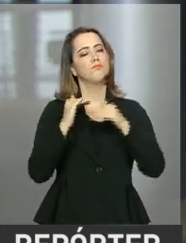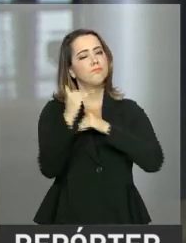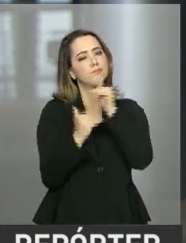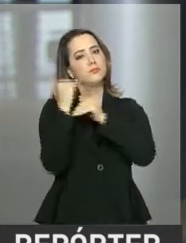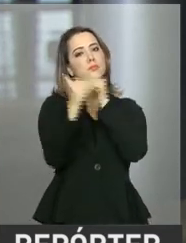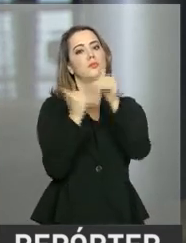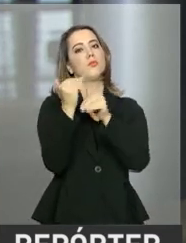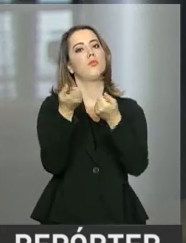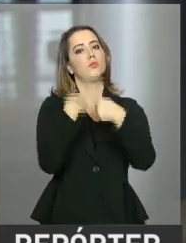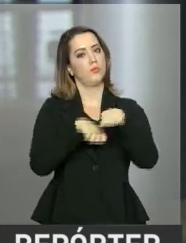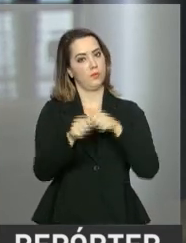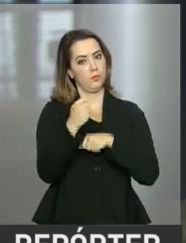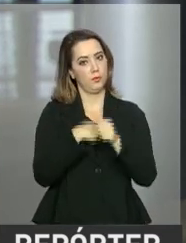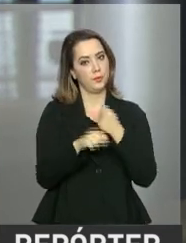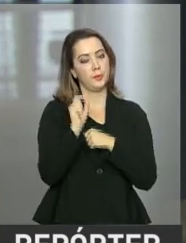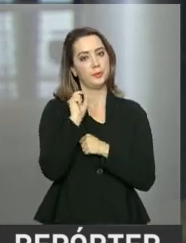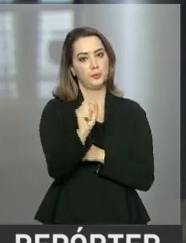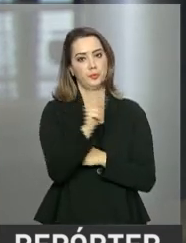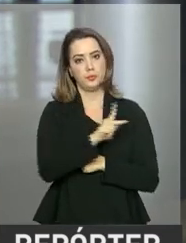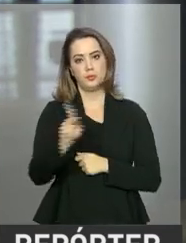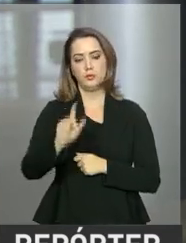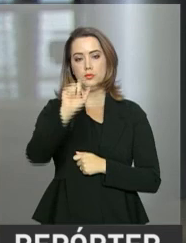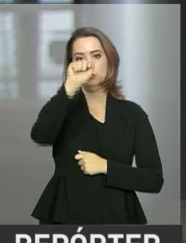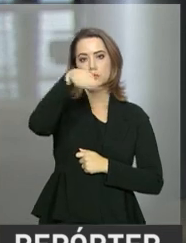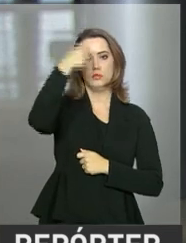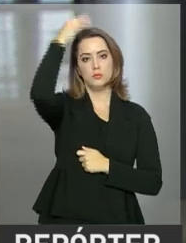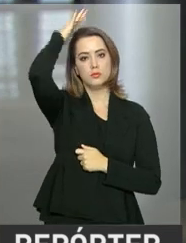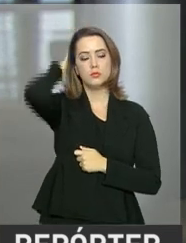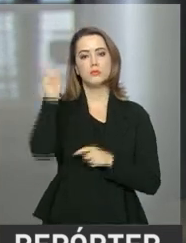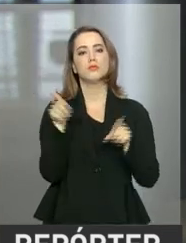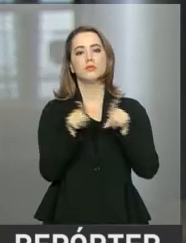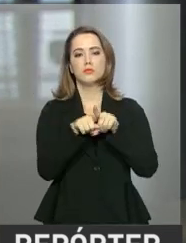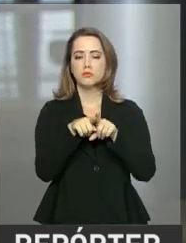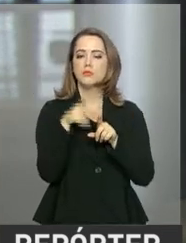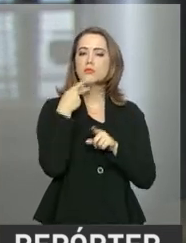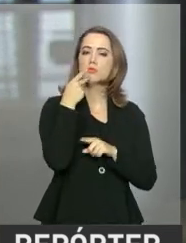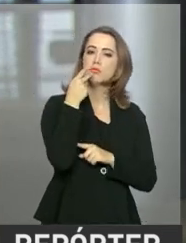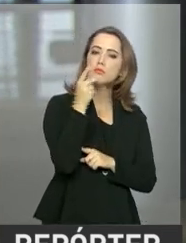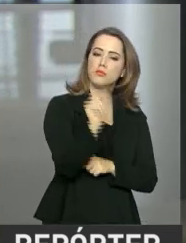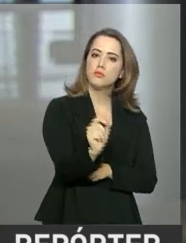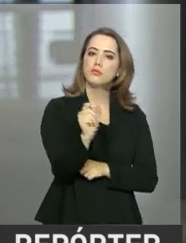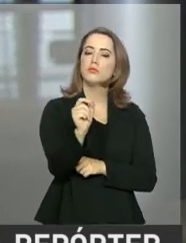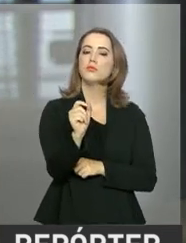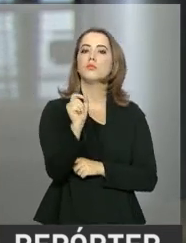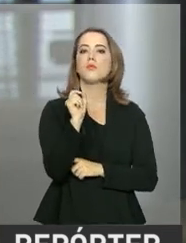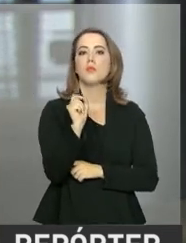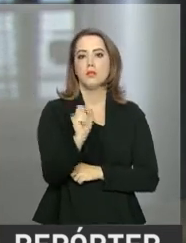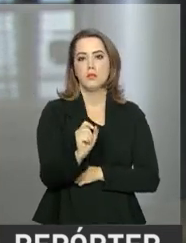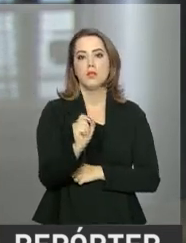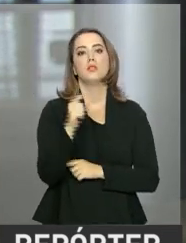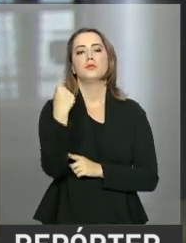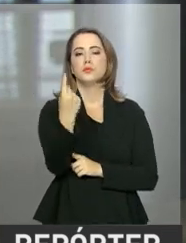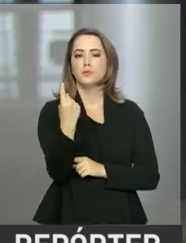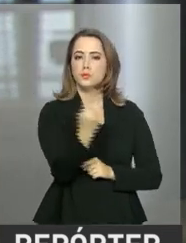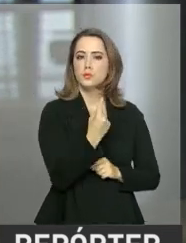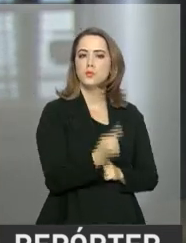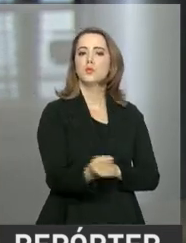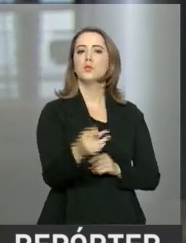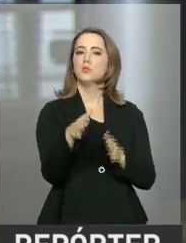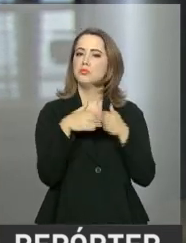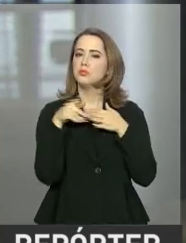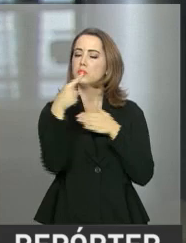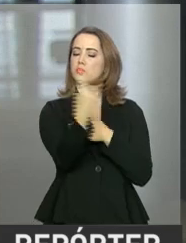crescimento econômico. O presidente em exercício, Michel Temer, também falou em seu discurso sobre algumas dessas demandas,